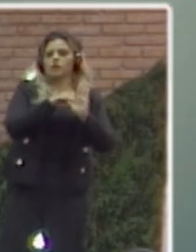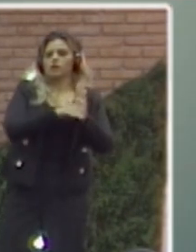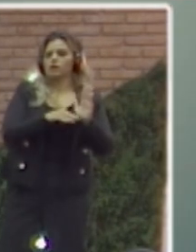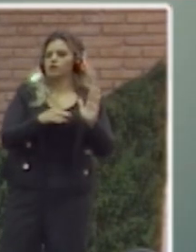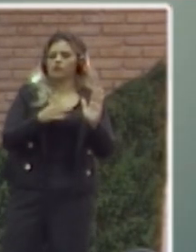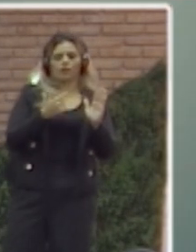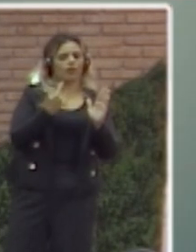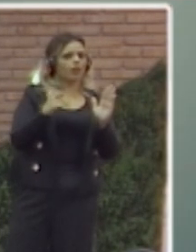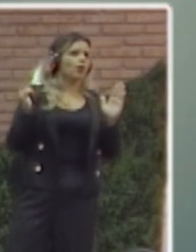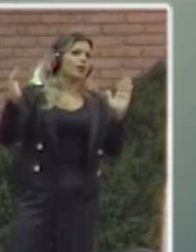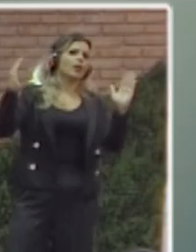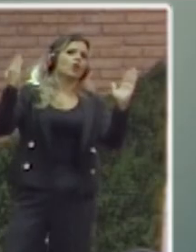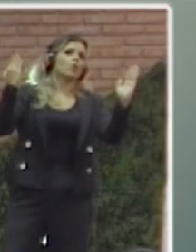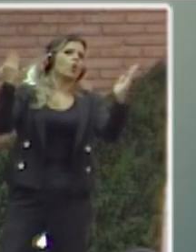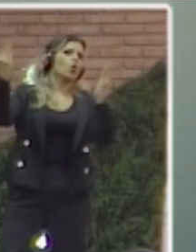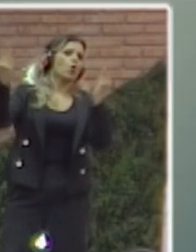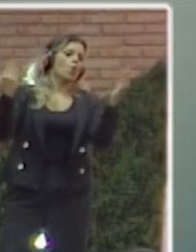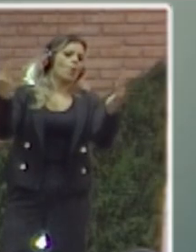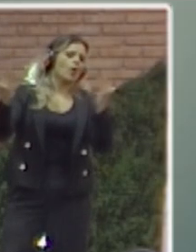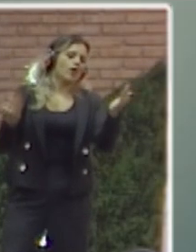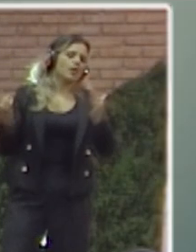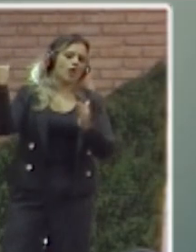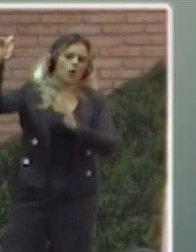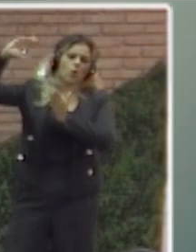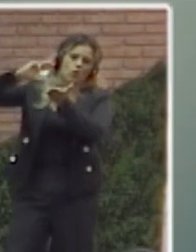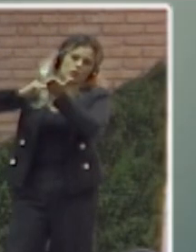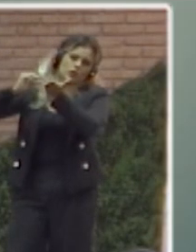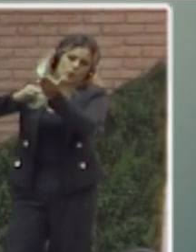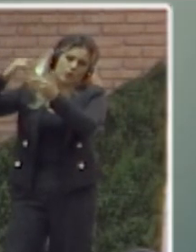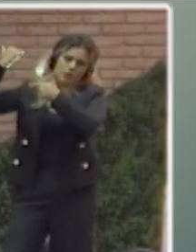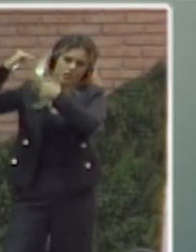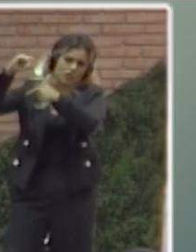como comparar com nada convencional.